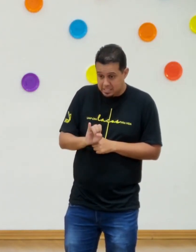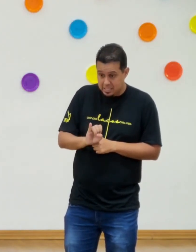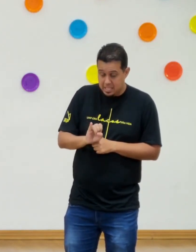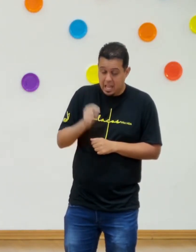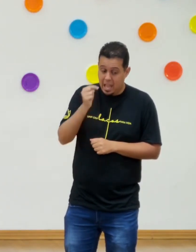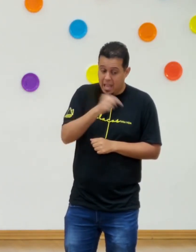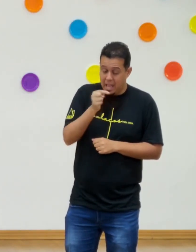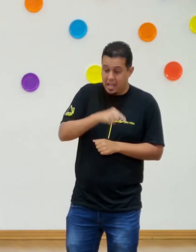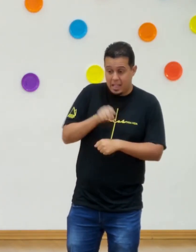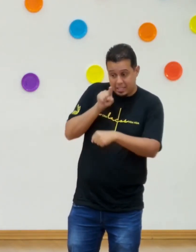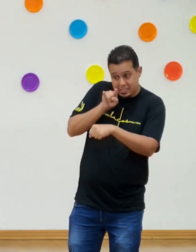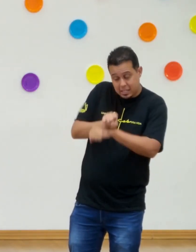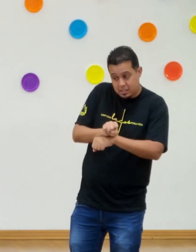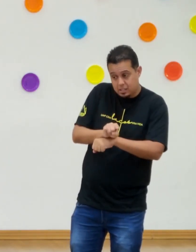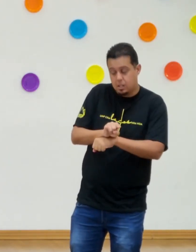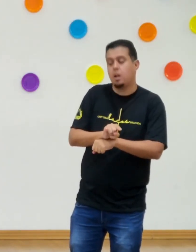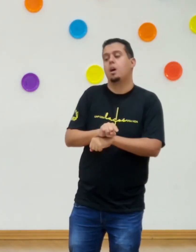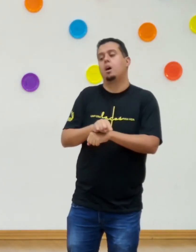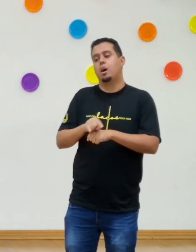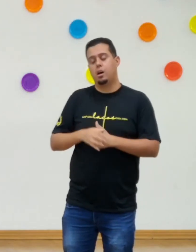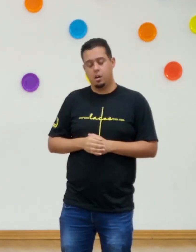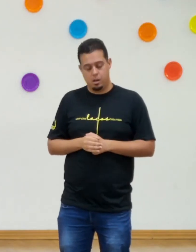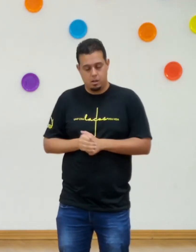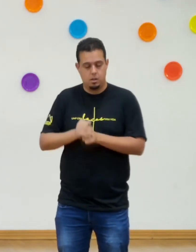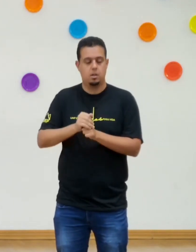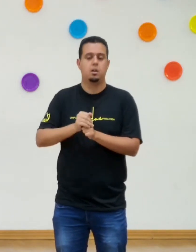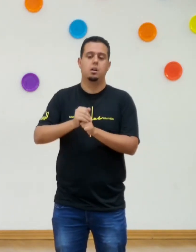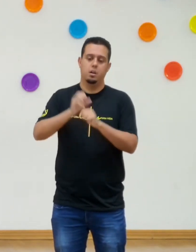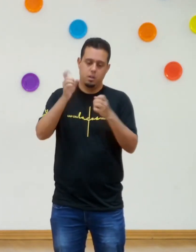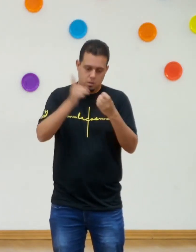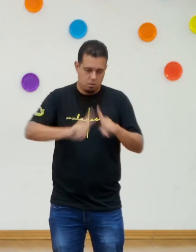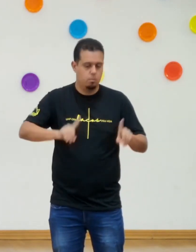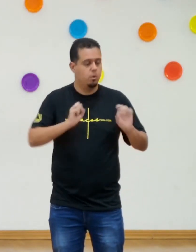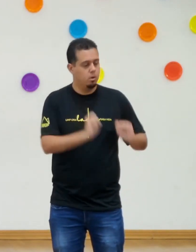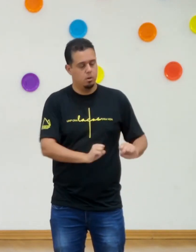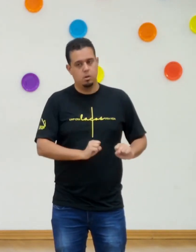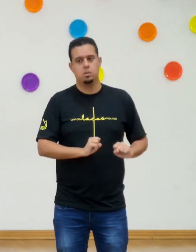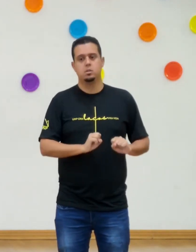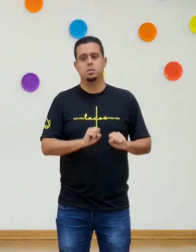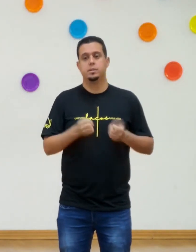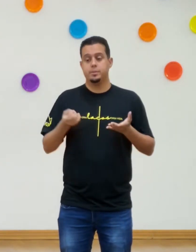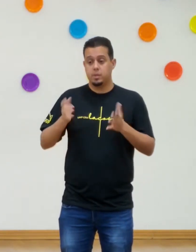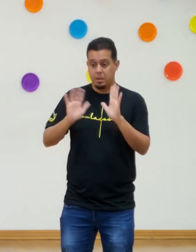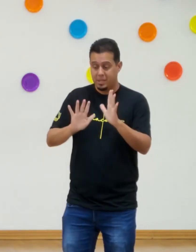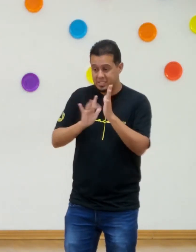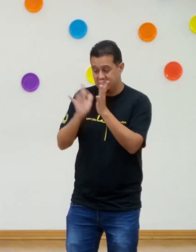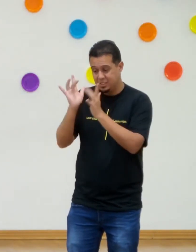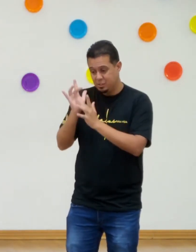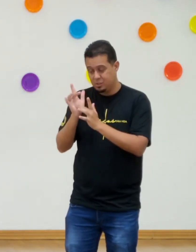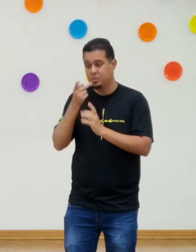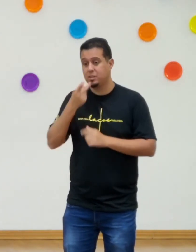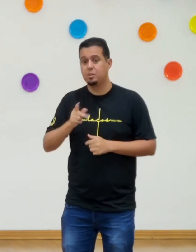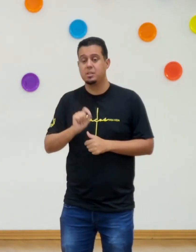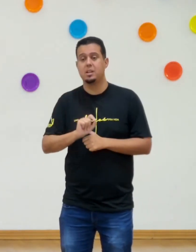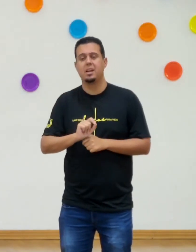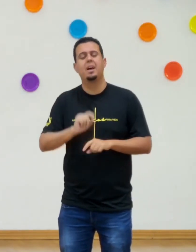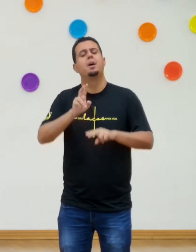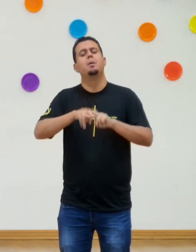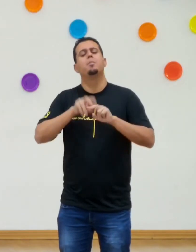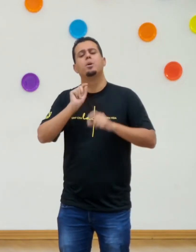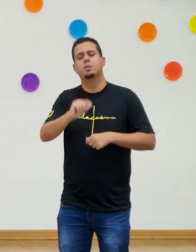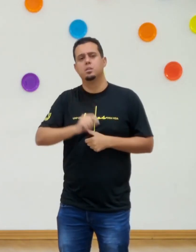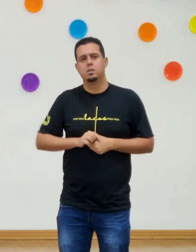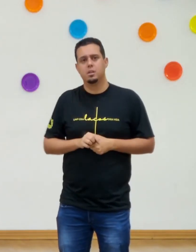Então, Jesus está dando uma cláusula de exceção para divórcio. Mas ele disse, é por causa da